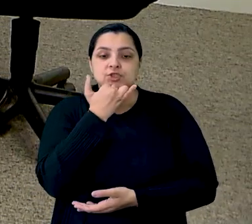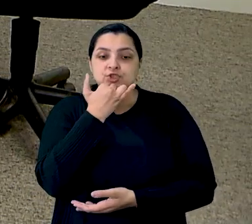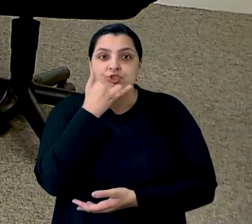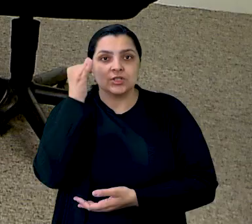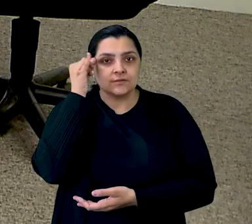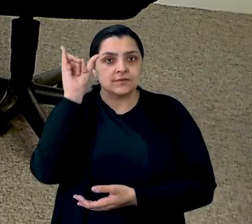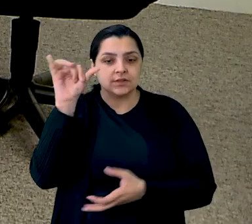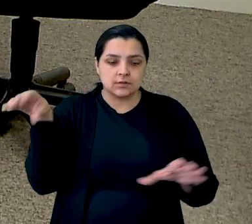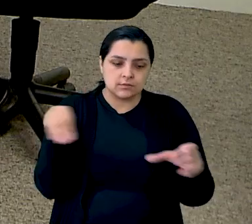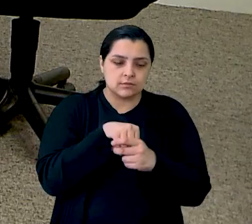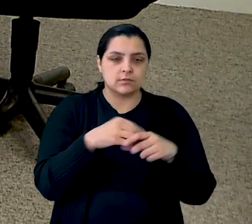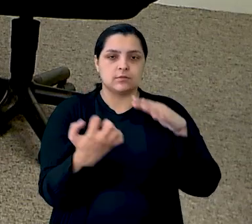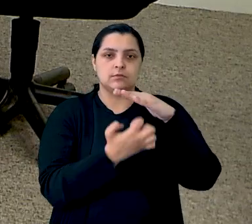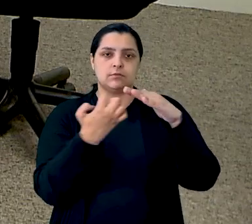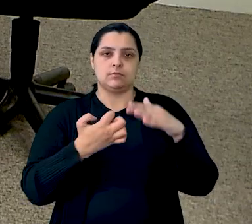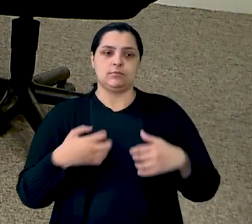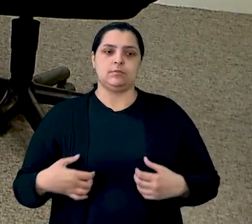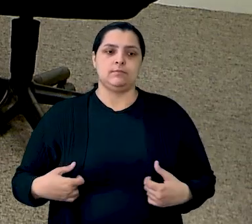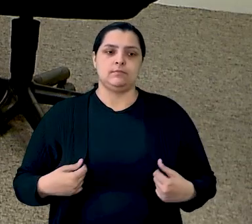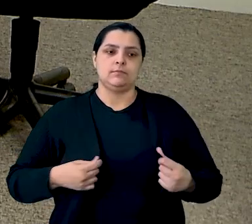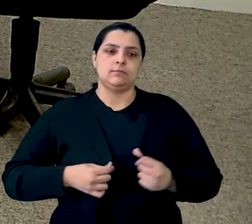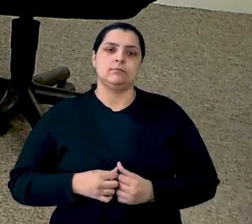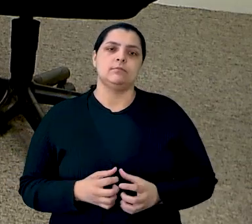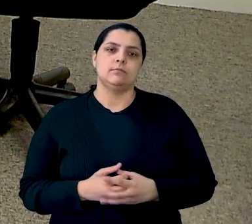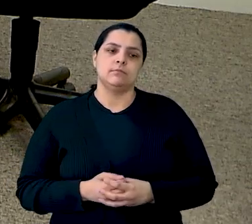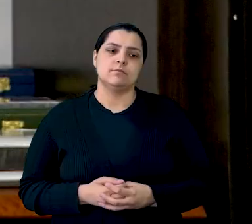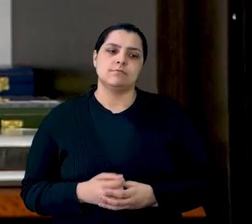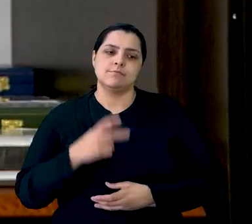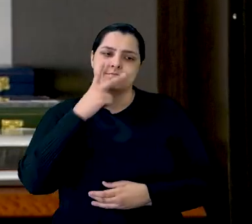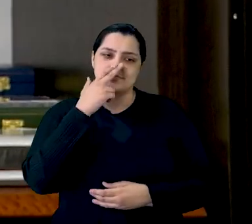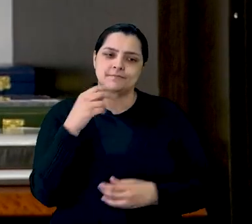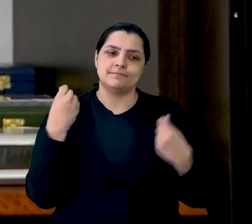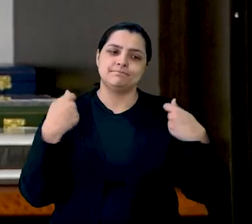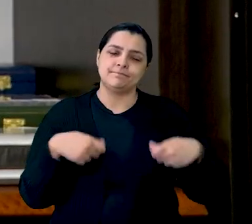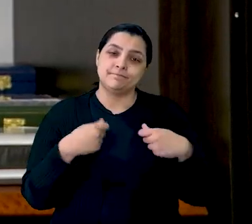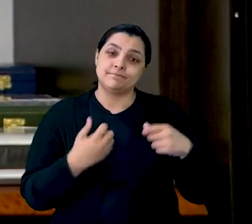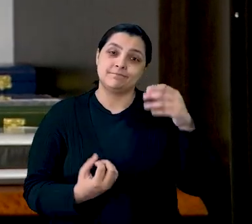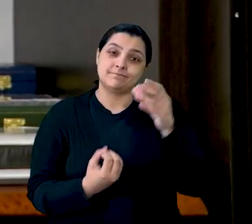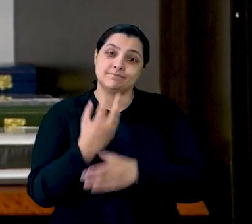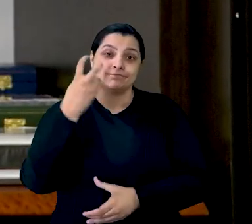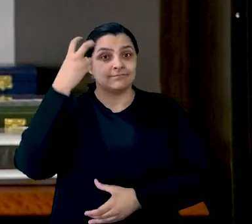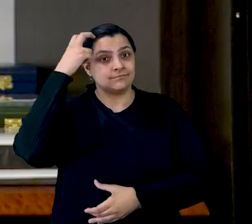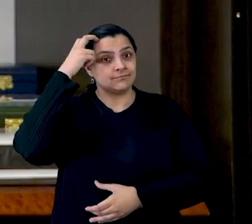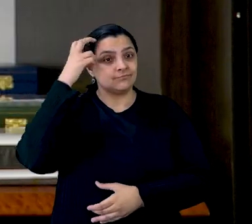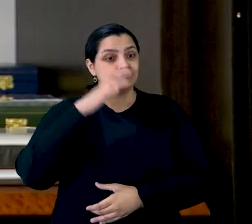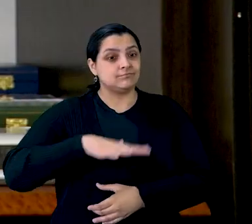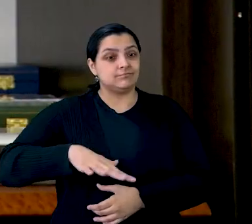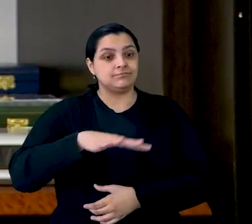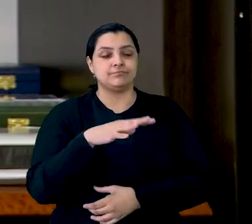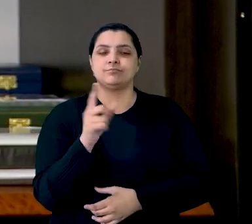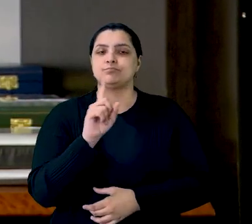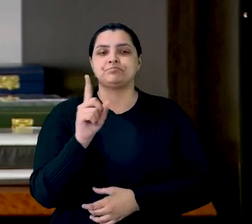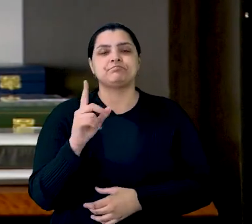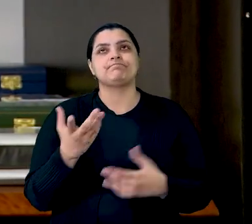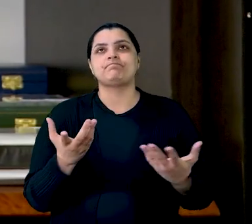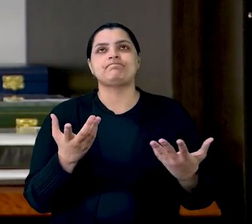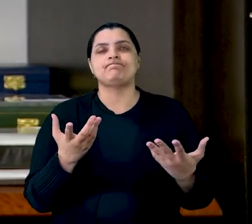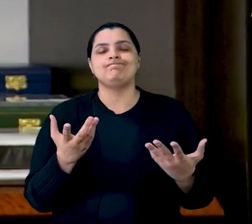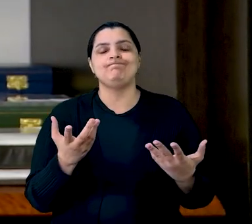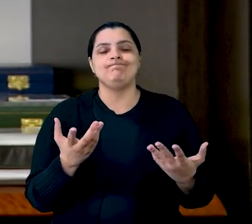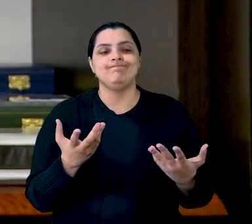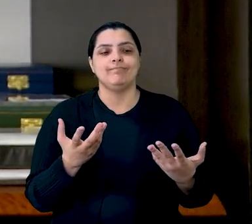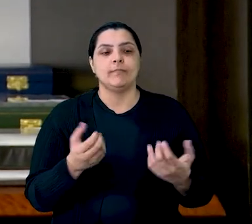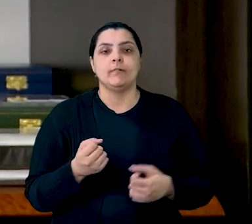de fato incorporada nas empresas brasileiras? Eu diria que é preciso primeiro criar a cultura, porque a cultura não é algo